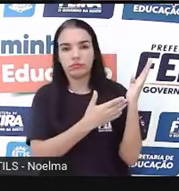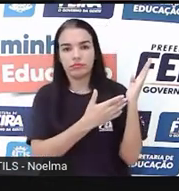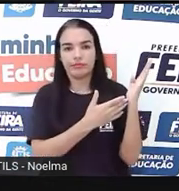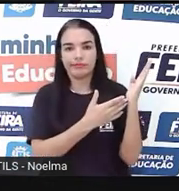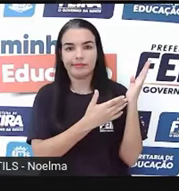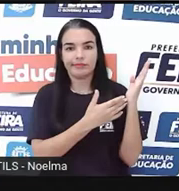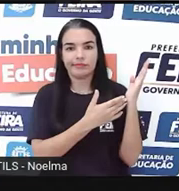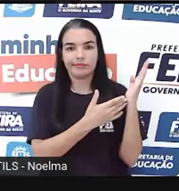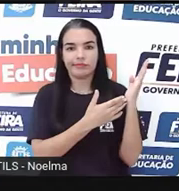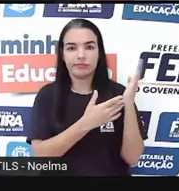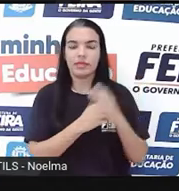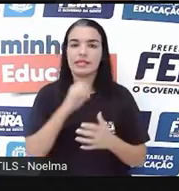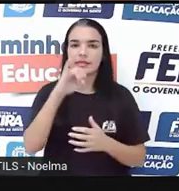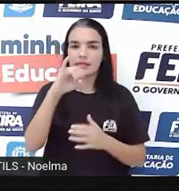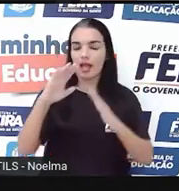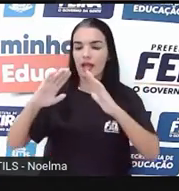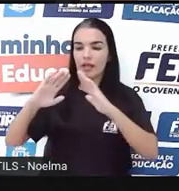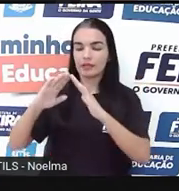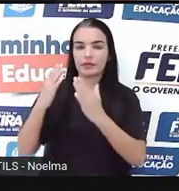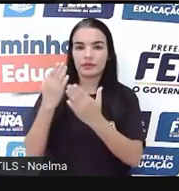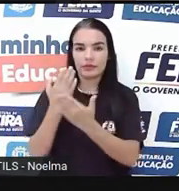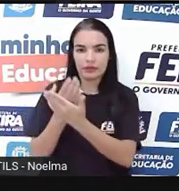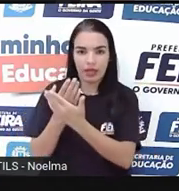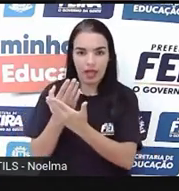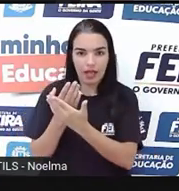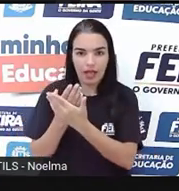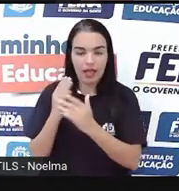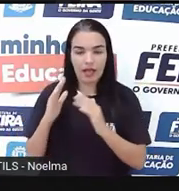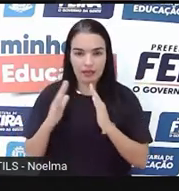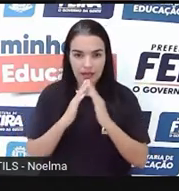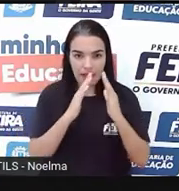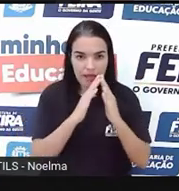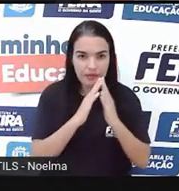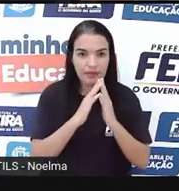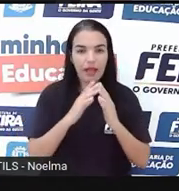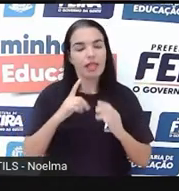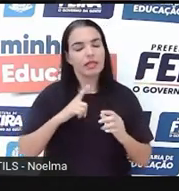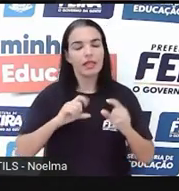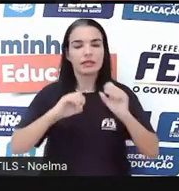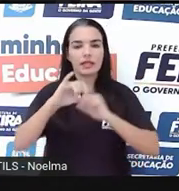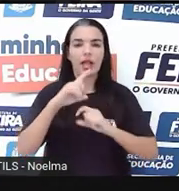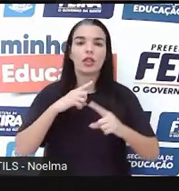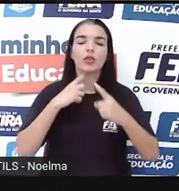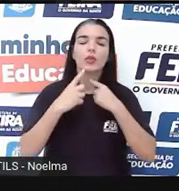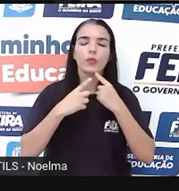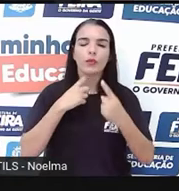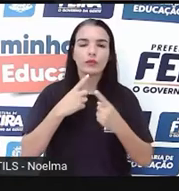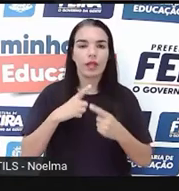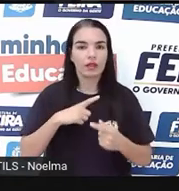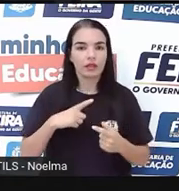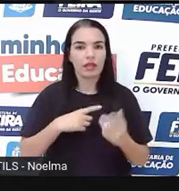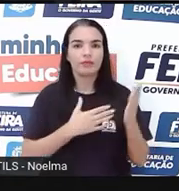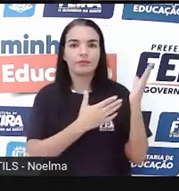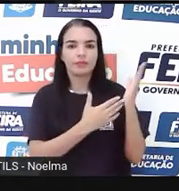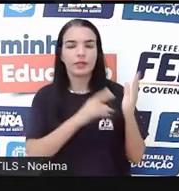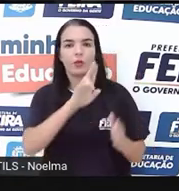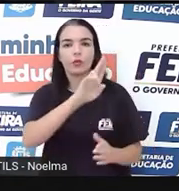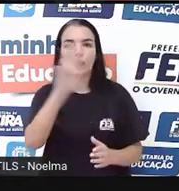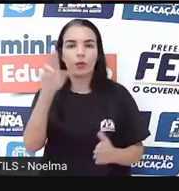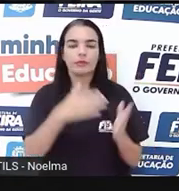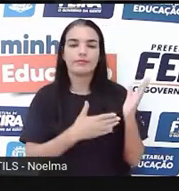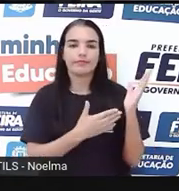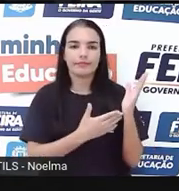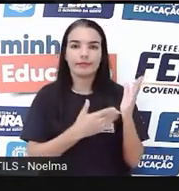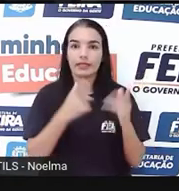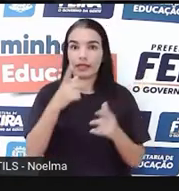casa, homework. E aquelas dúvidas que surgem, doubts. Muito natural do processo